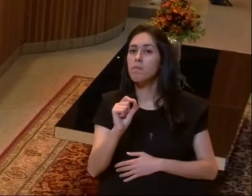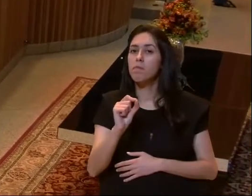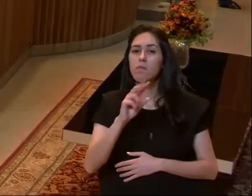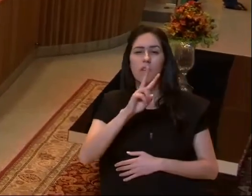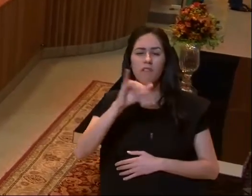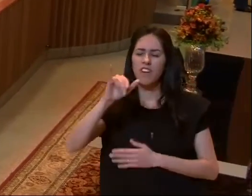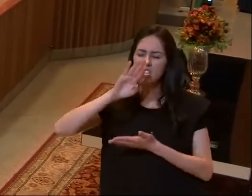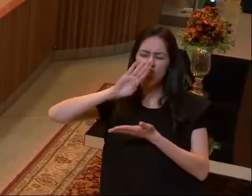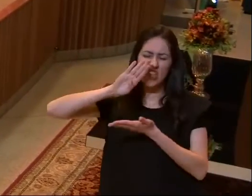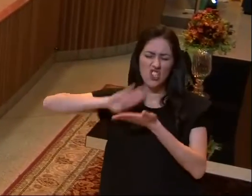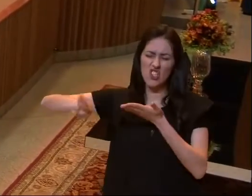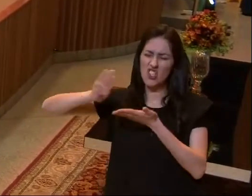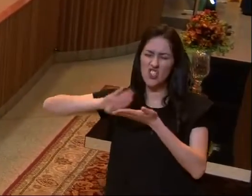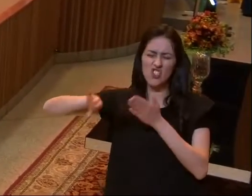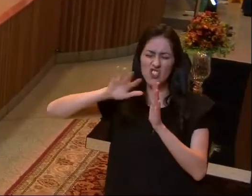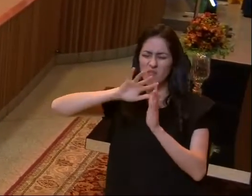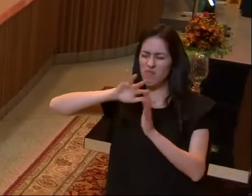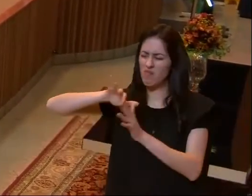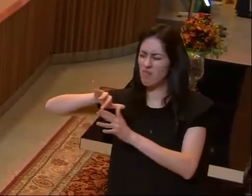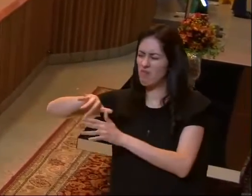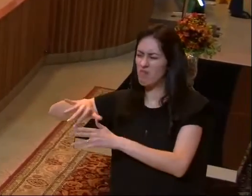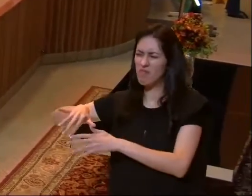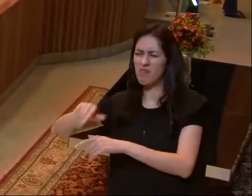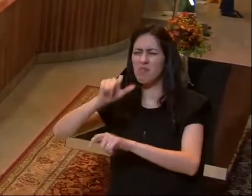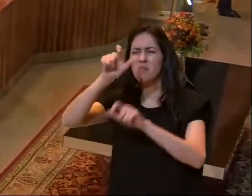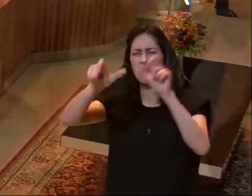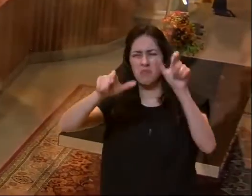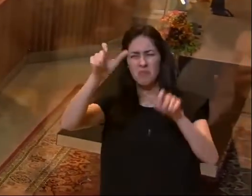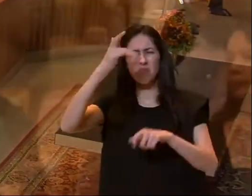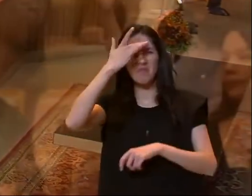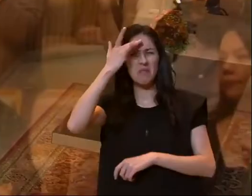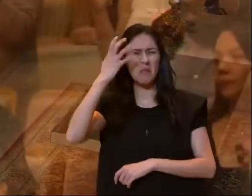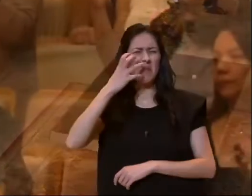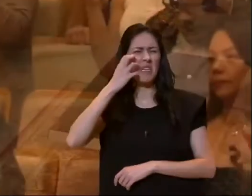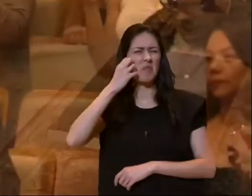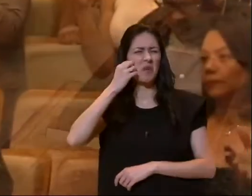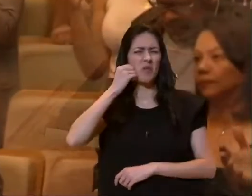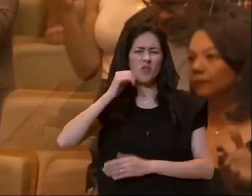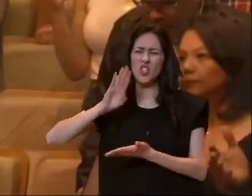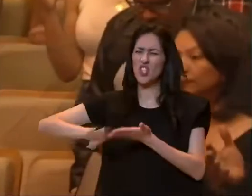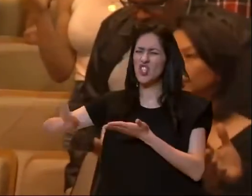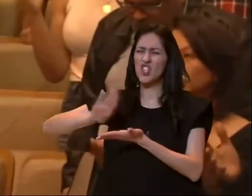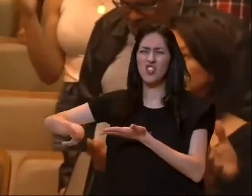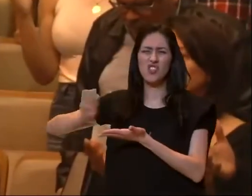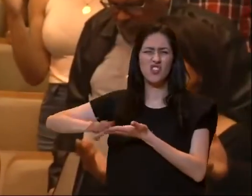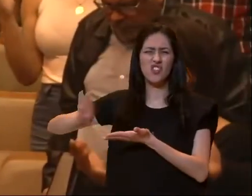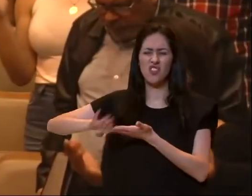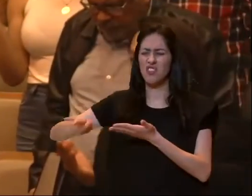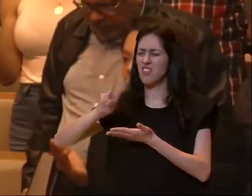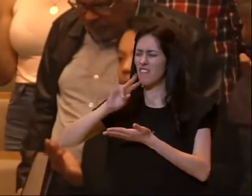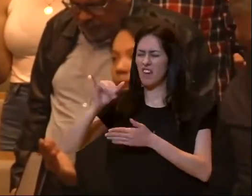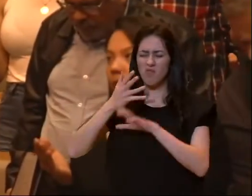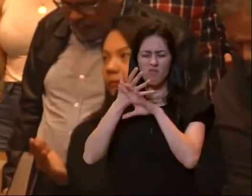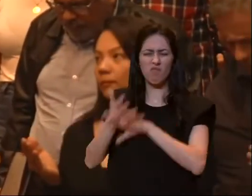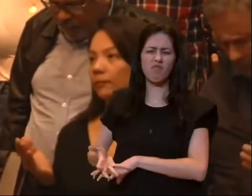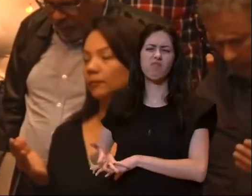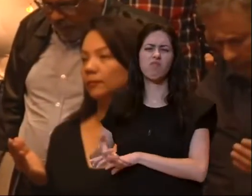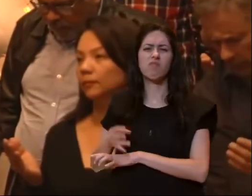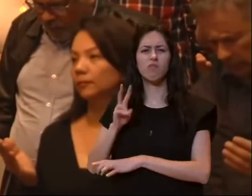derramados, tirados do coração de pessoas. Um poço de amargura vai ser esvaziado do teu coração agora.